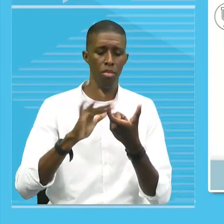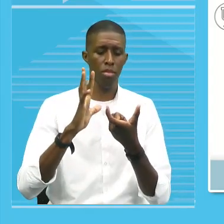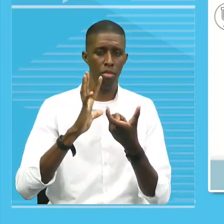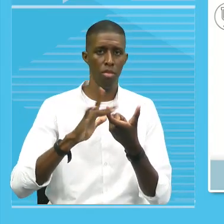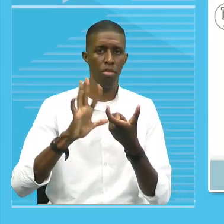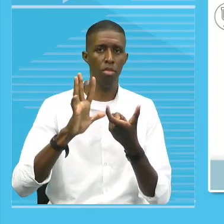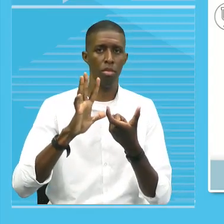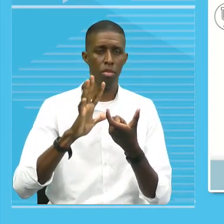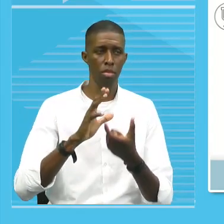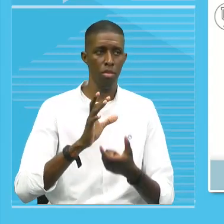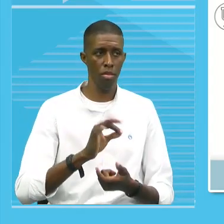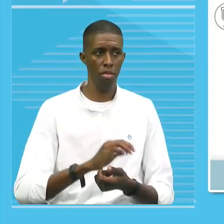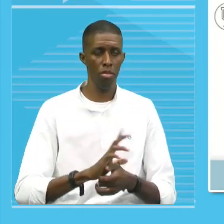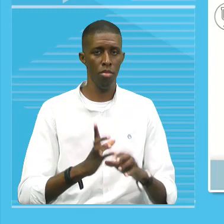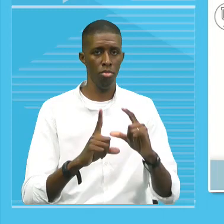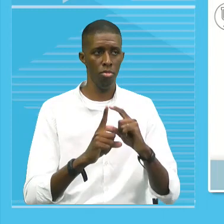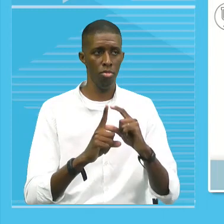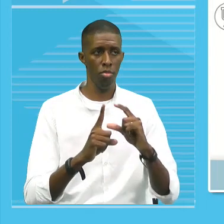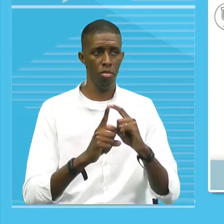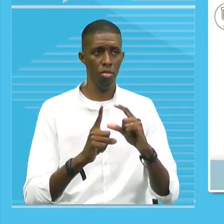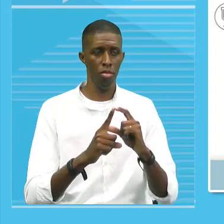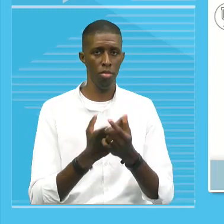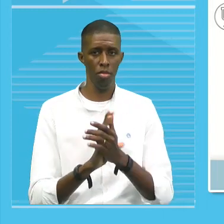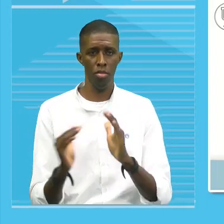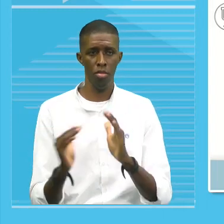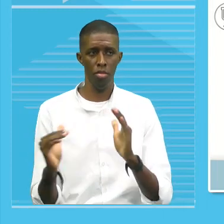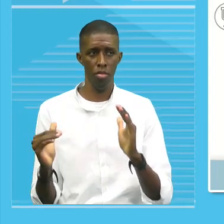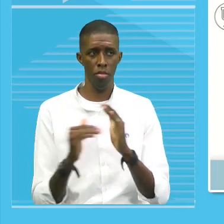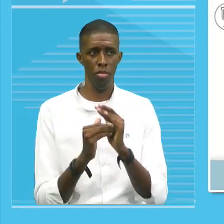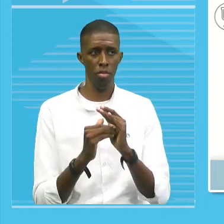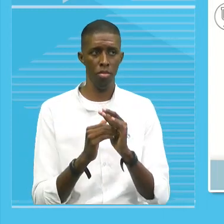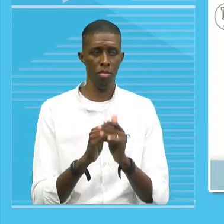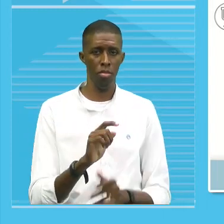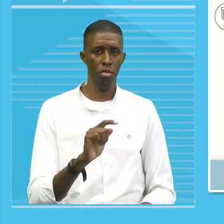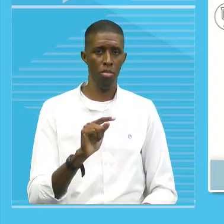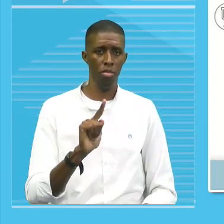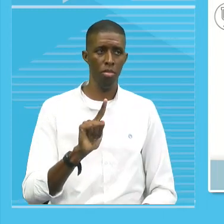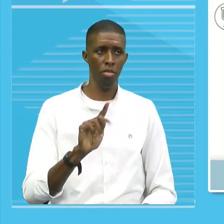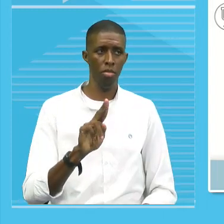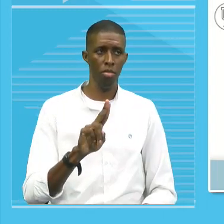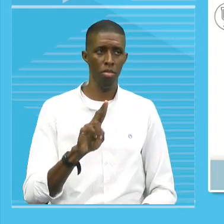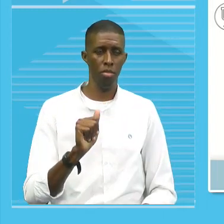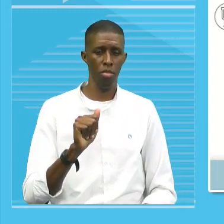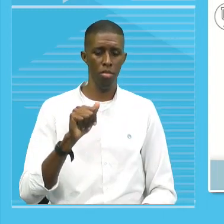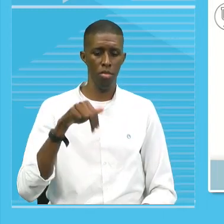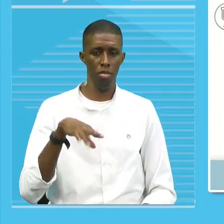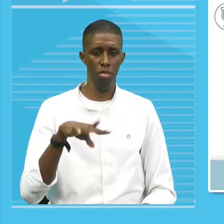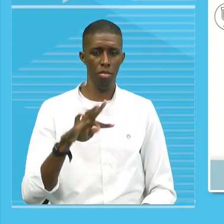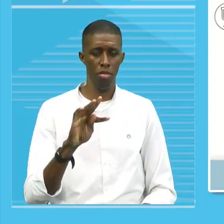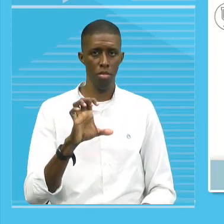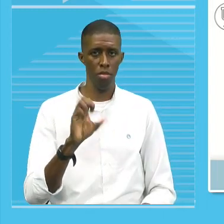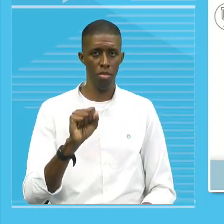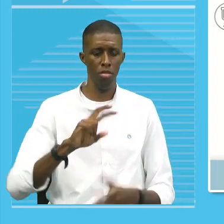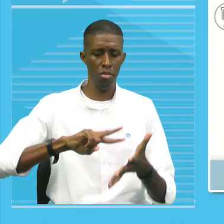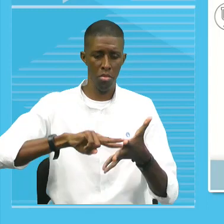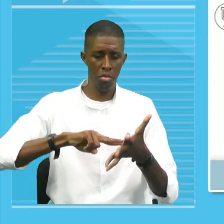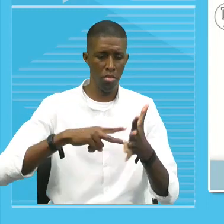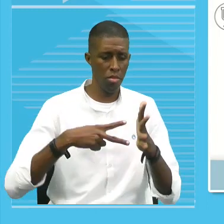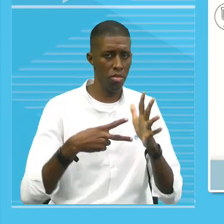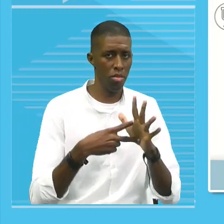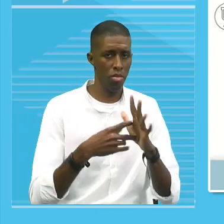última que aparece aqui na frase o antes que eu tô subindo agora significa luvas em luvas